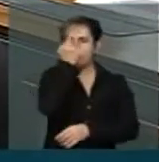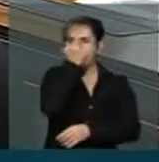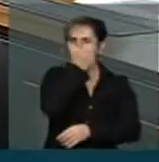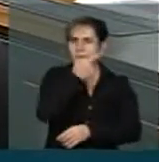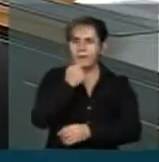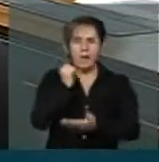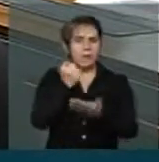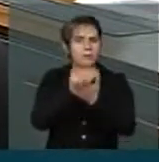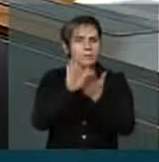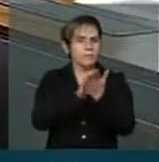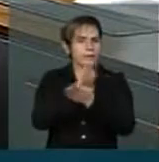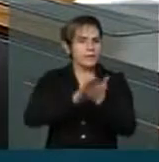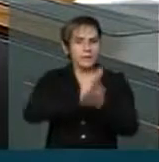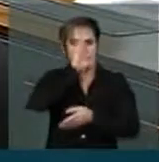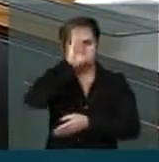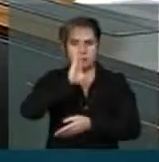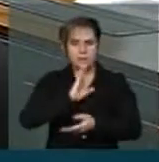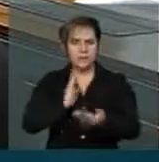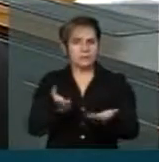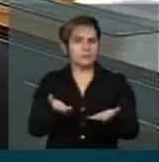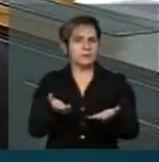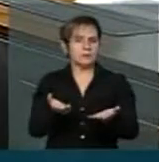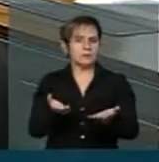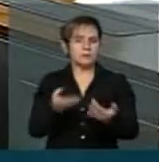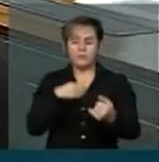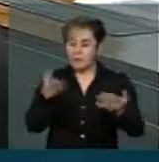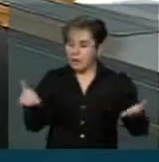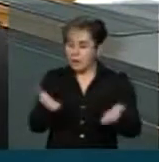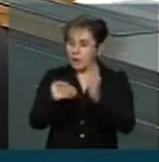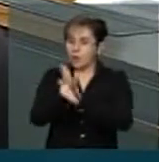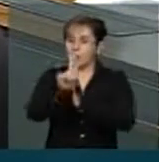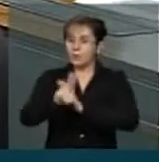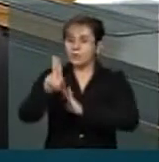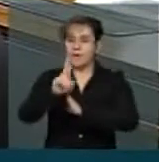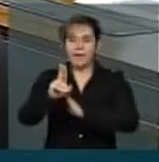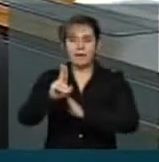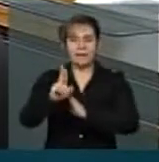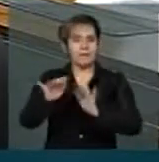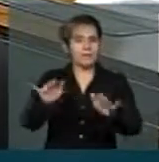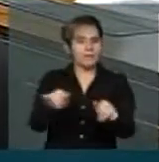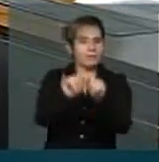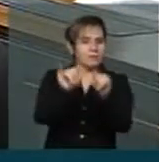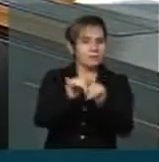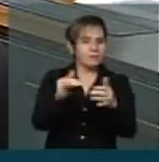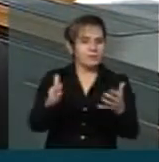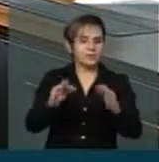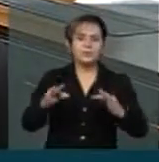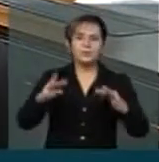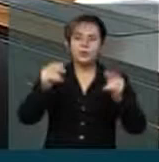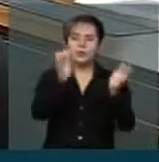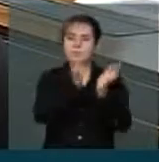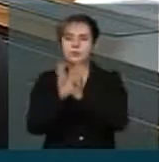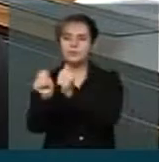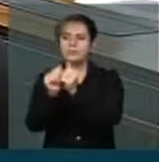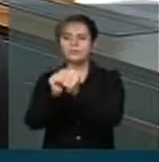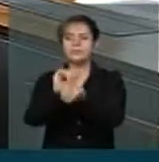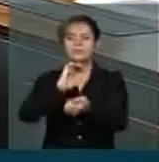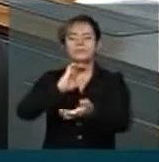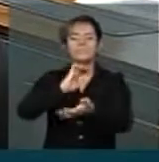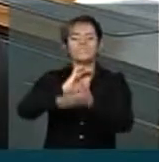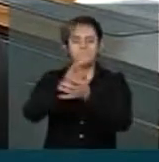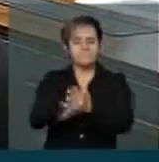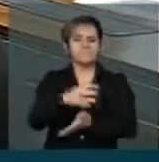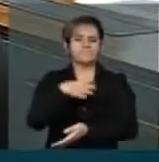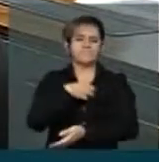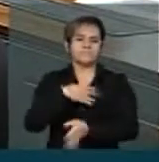paga nada. Então, consequentemente, é um estímulo à utilização de uma maneira que acaba impactando toda a planta. Então, se a gente não pode voltar...